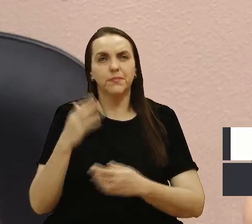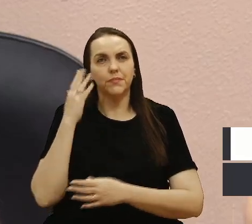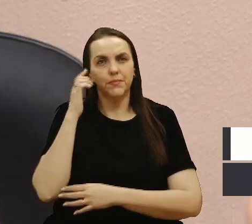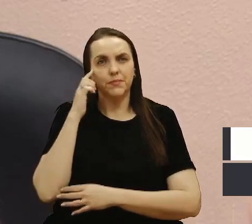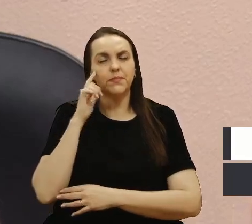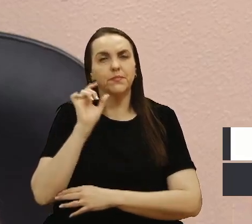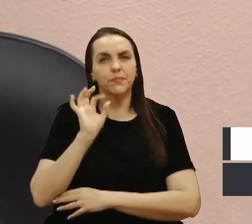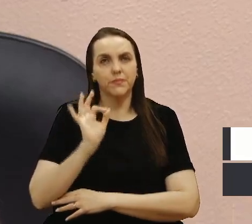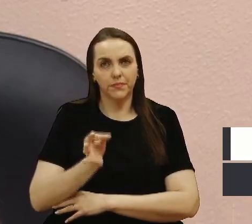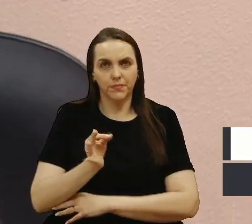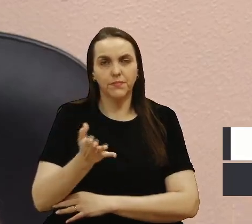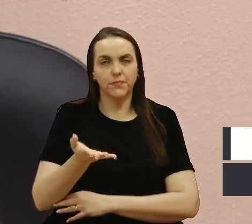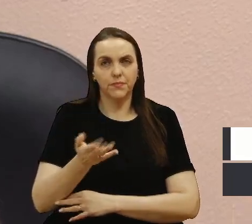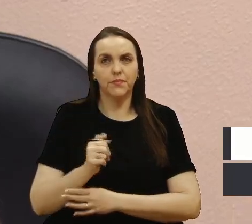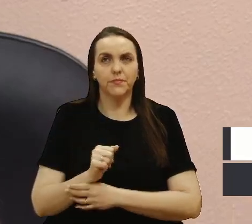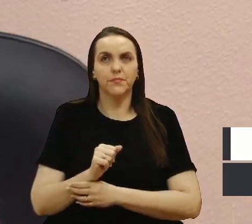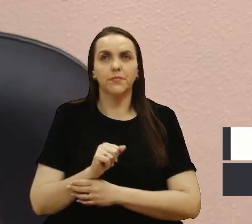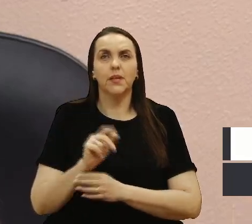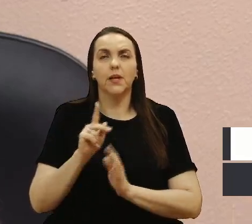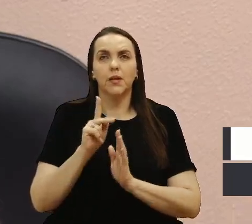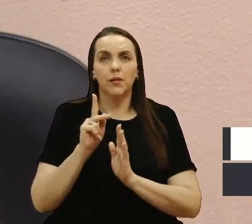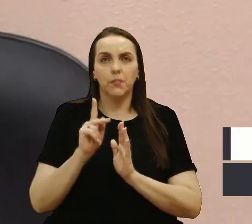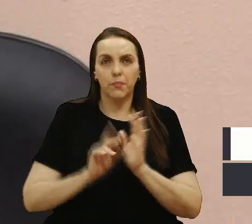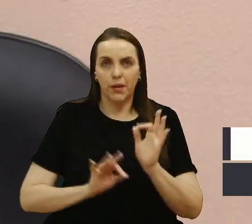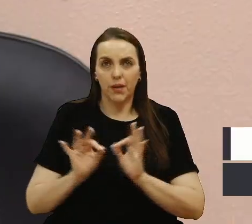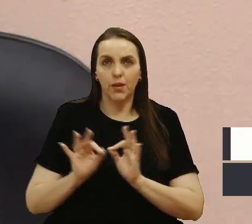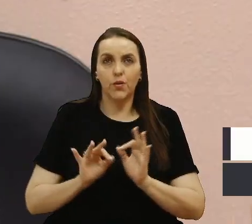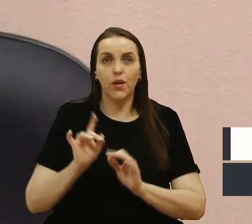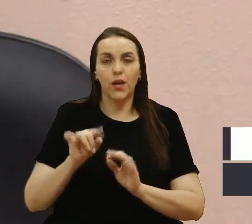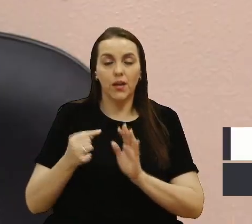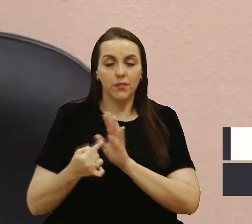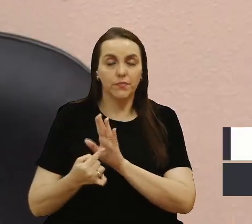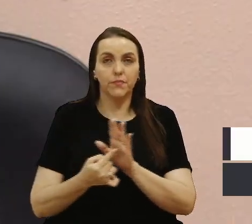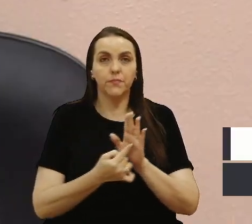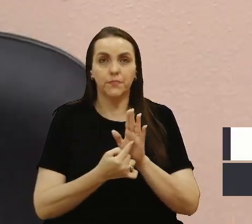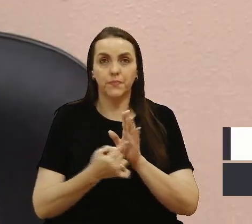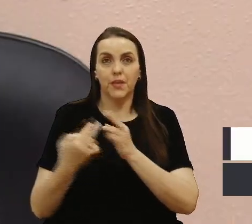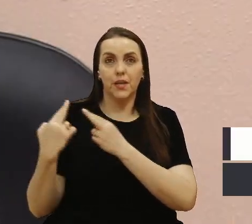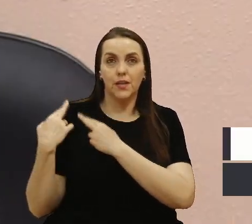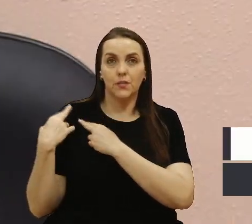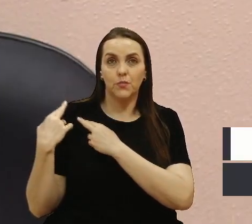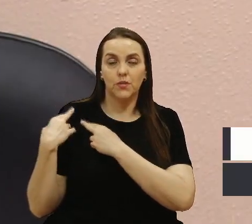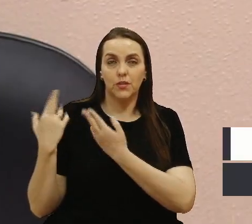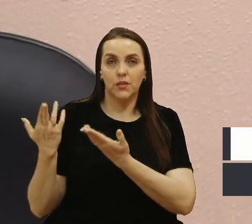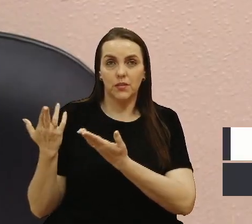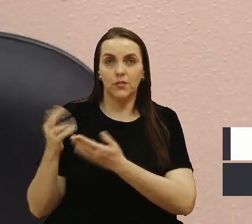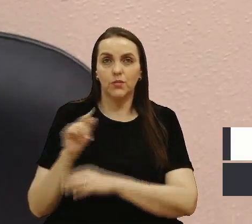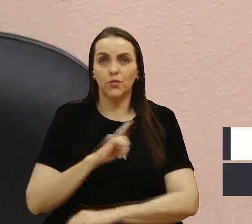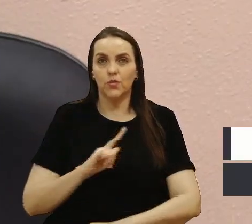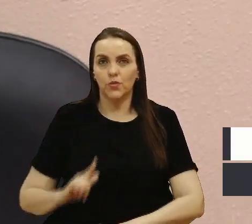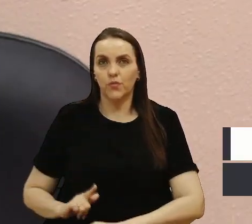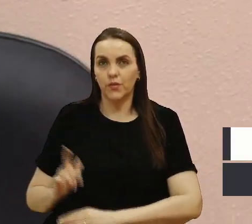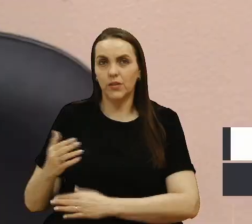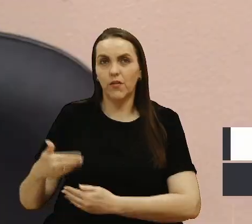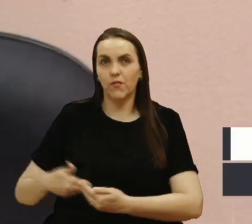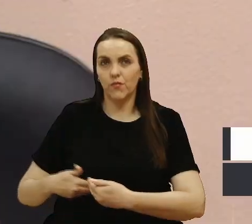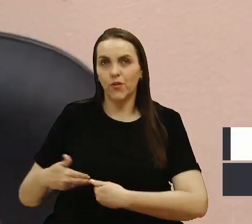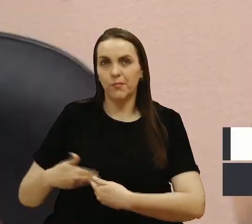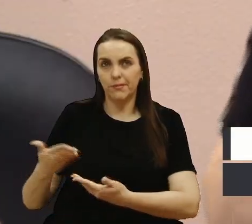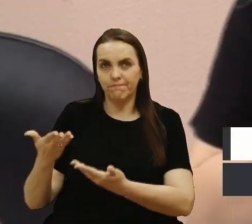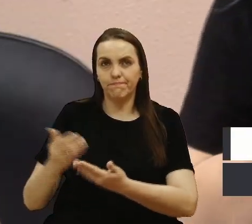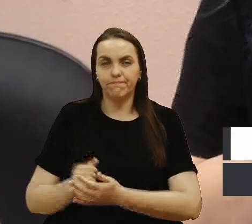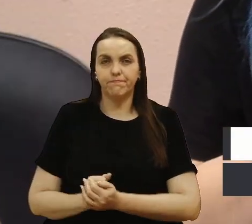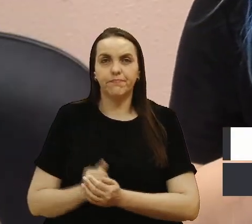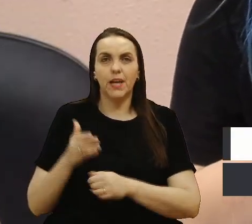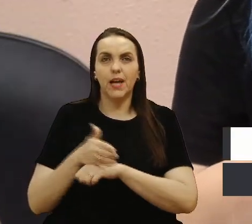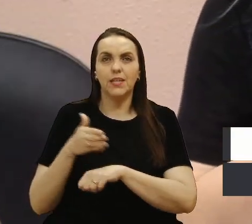medidas, e esse plano é uma demonstração da responsabilização do Estado com a fome, né, e com o acesso a alimentos. Mas um elemento